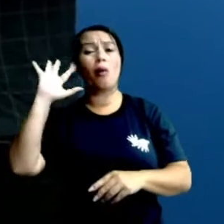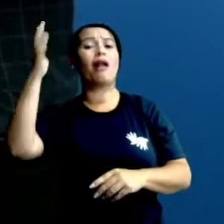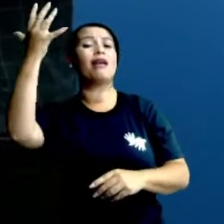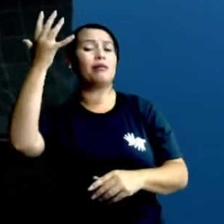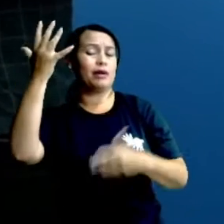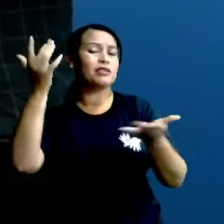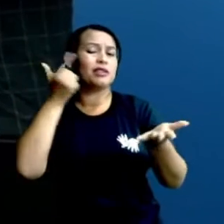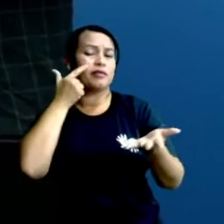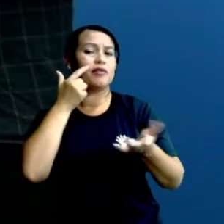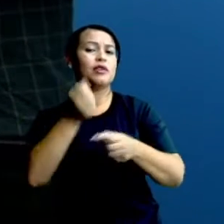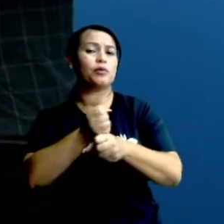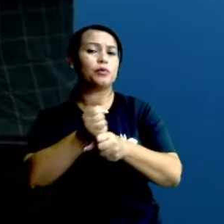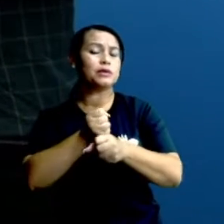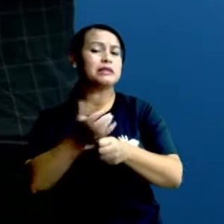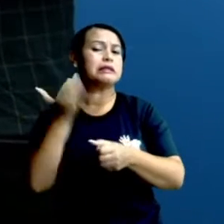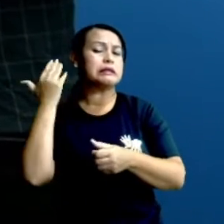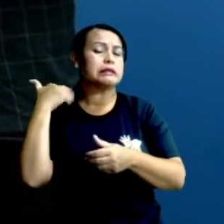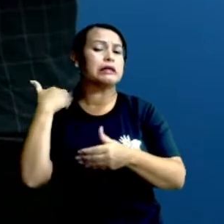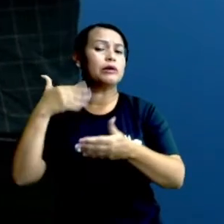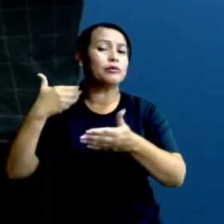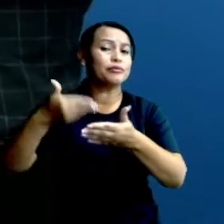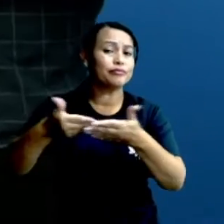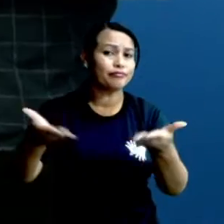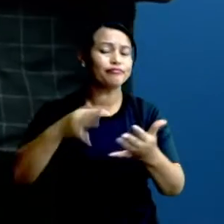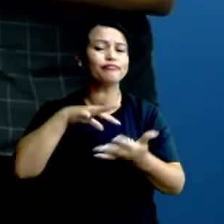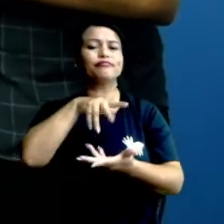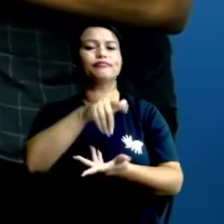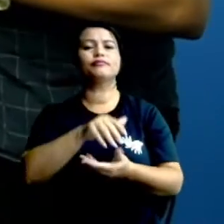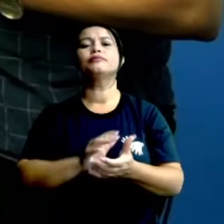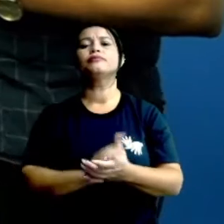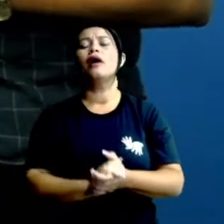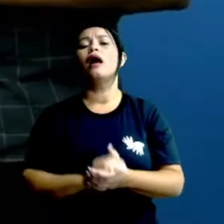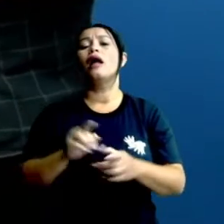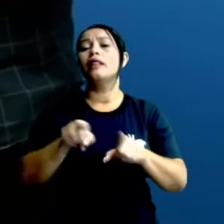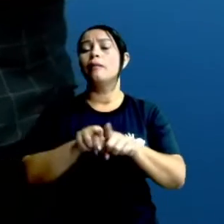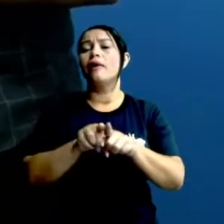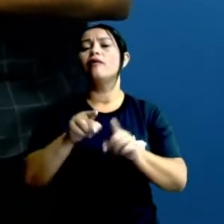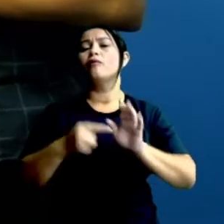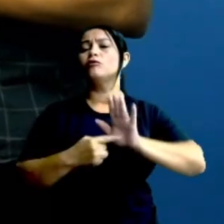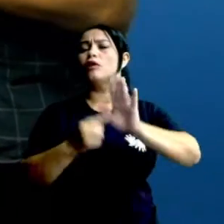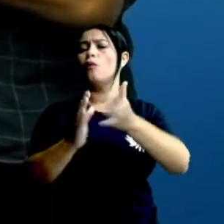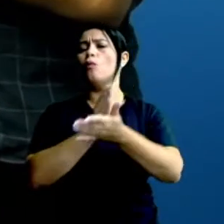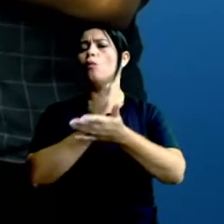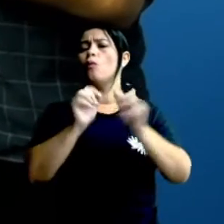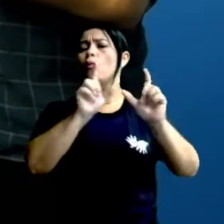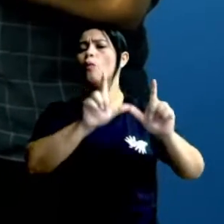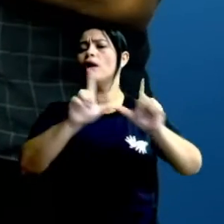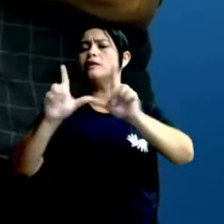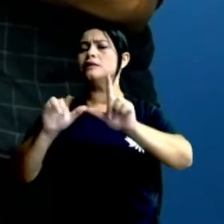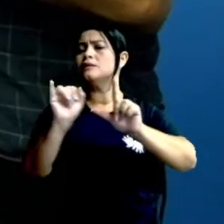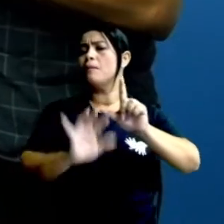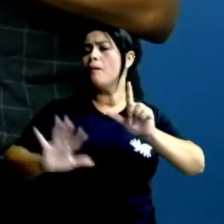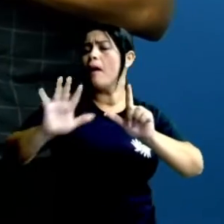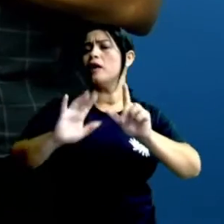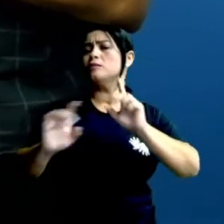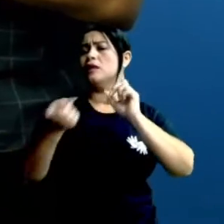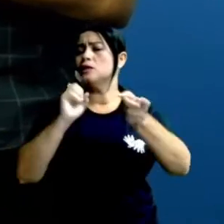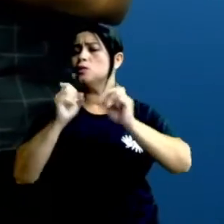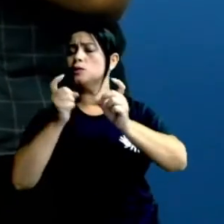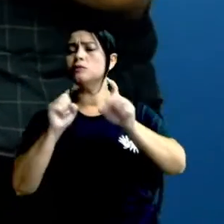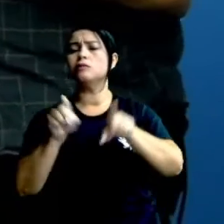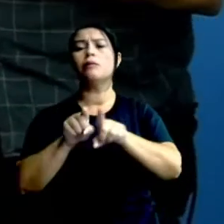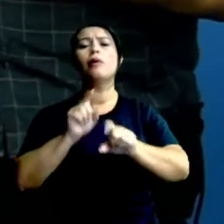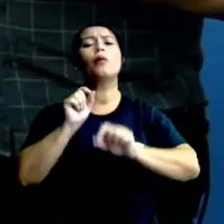tem acompanhado nos últimos anos em relação ao mundo, né? Eu também trouxe algumas imagens aqui para a gente debater, por exemplo,